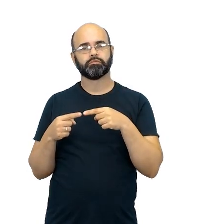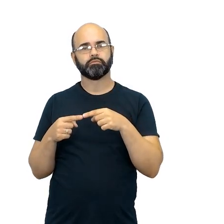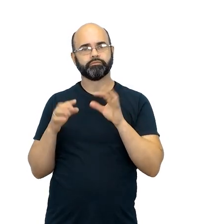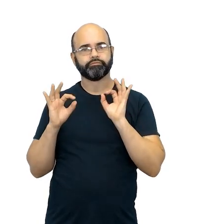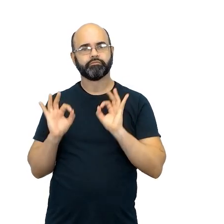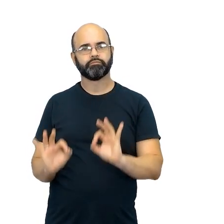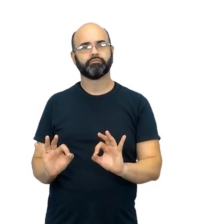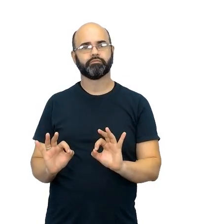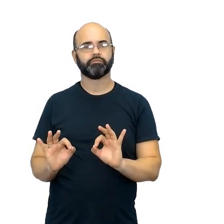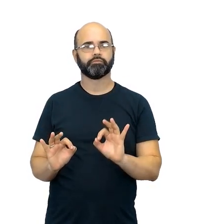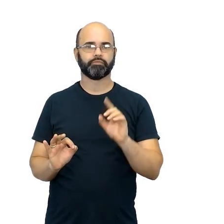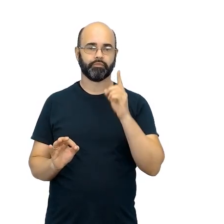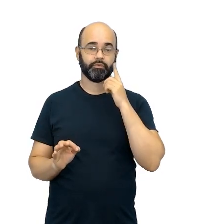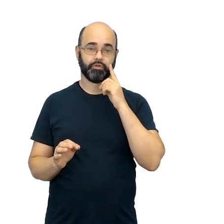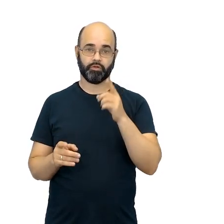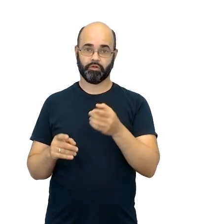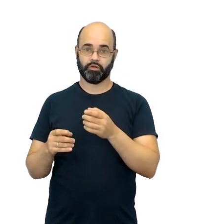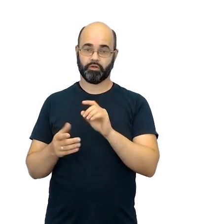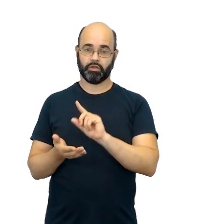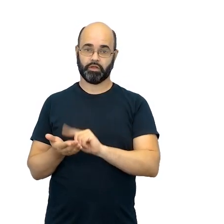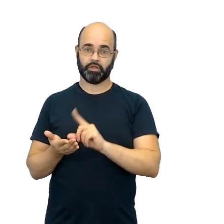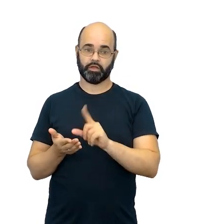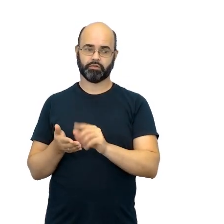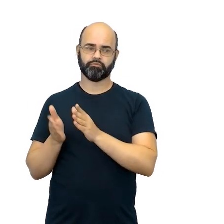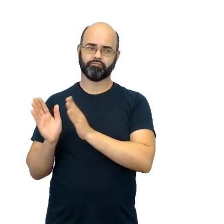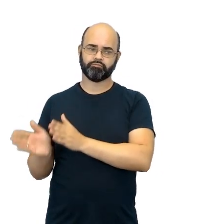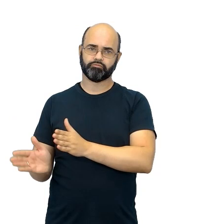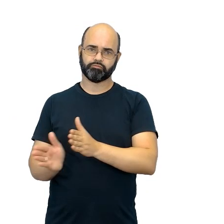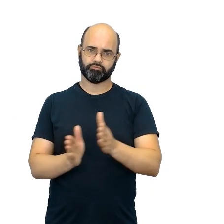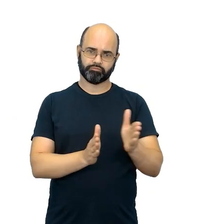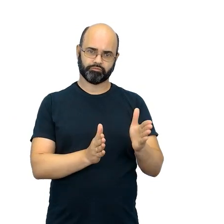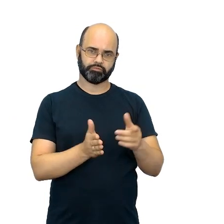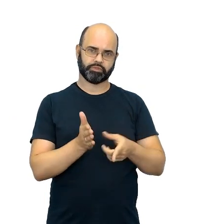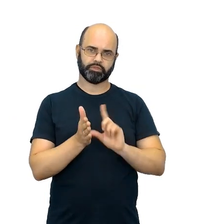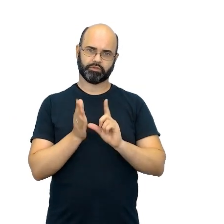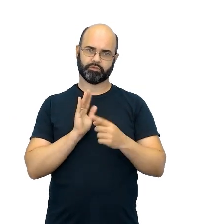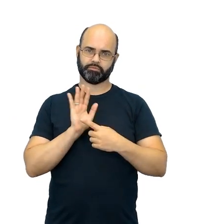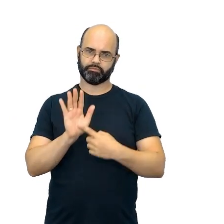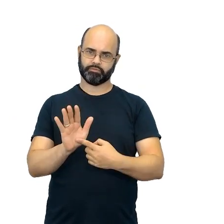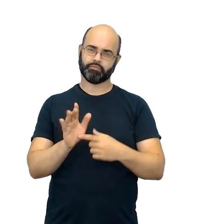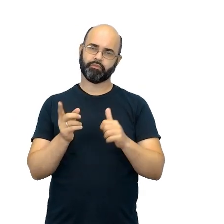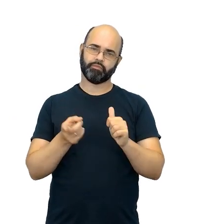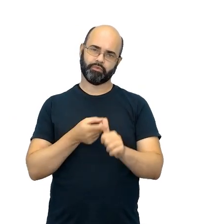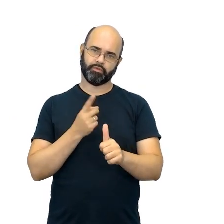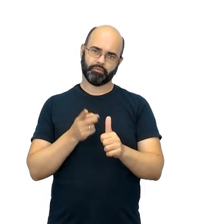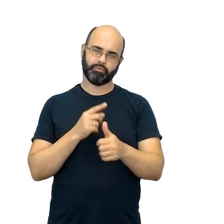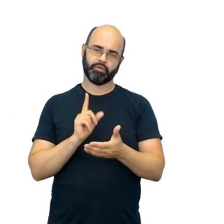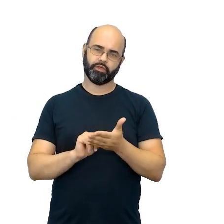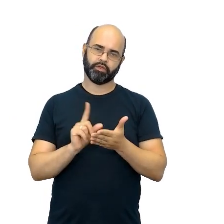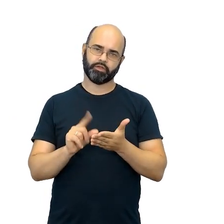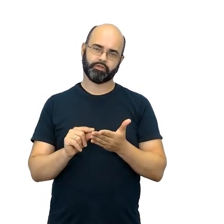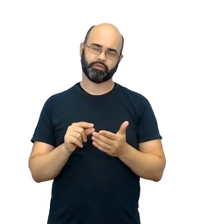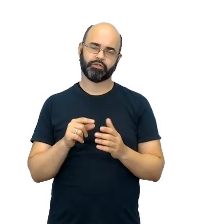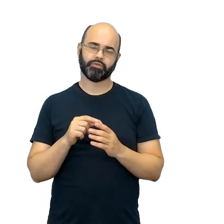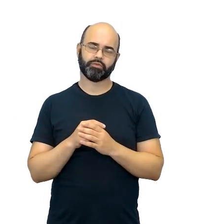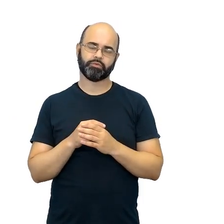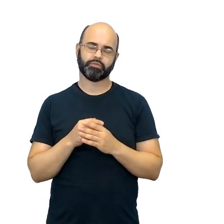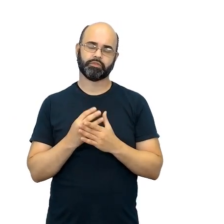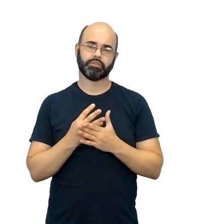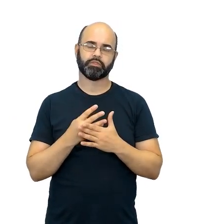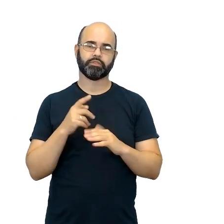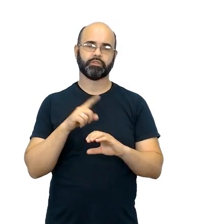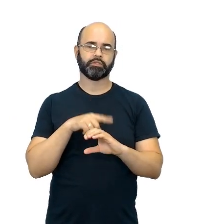Pensando, né, na sequência de artigos apresentados, então, o primeiro é ter uma formatação de artigo científico de revista indexada